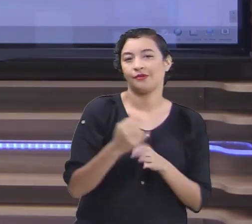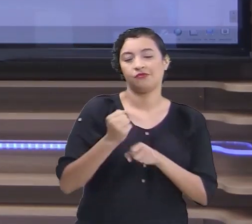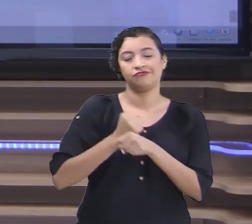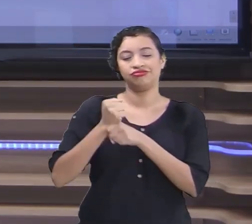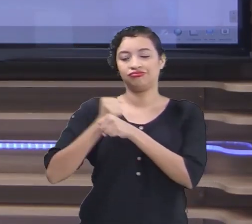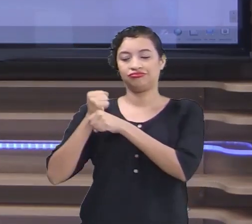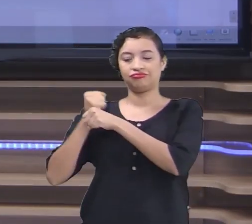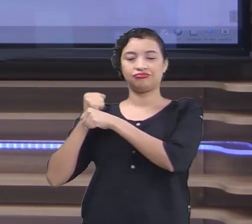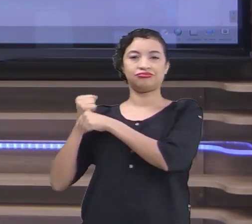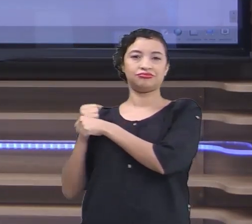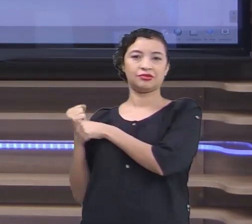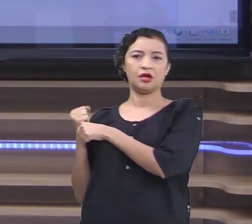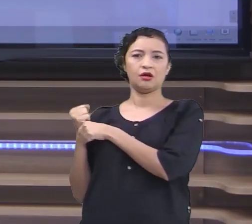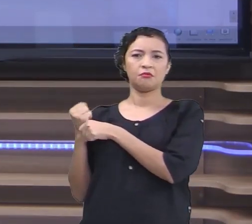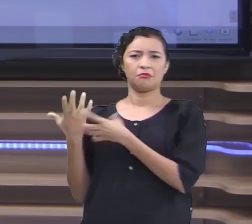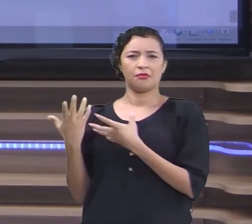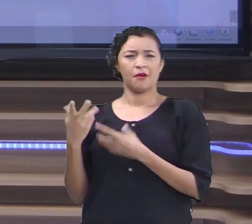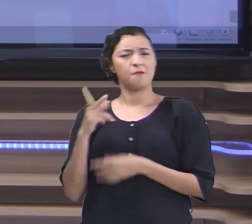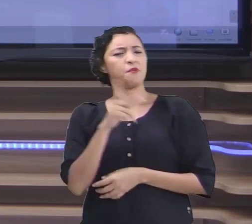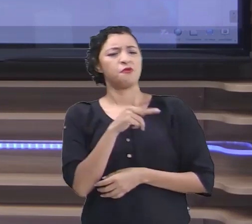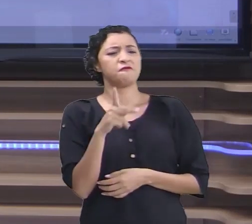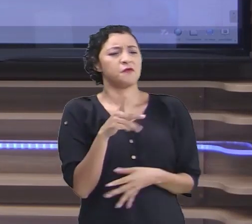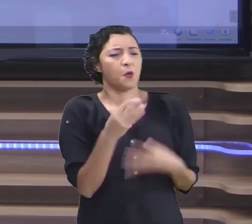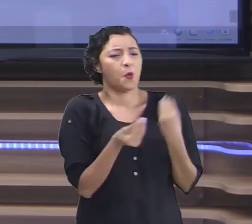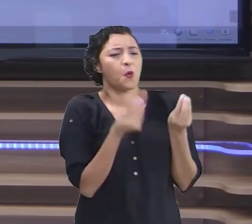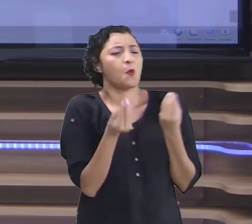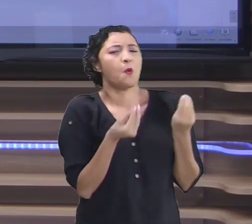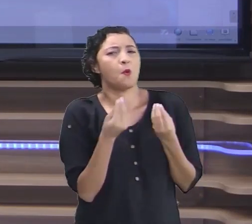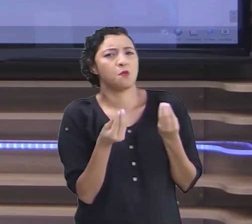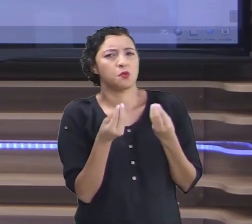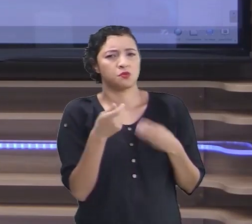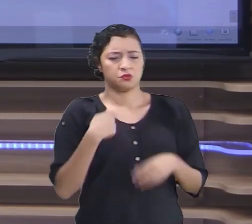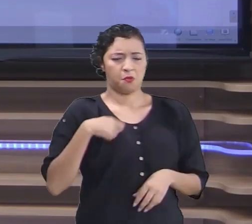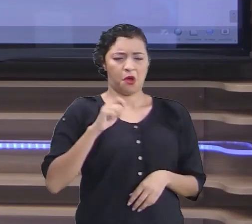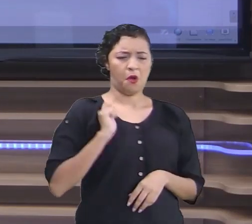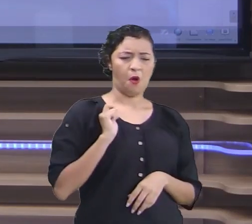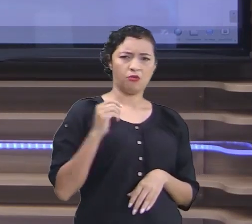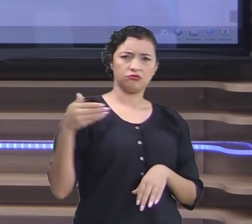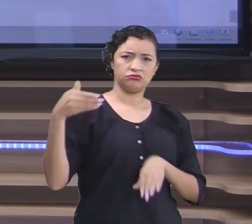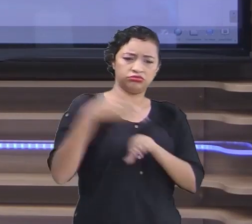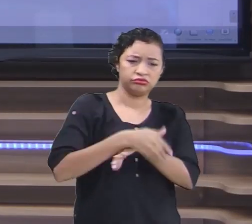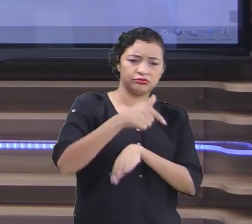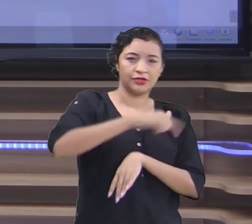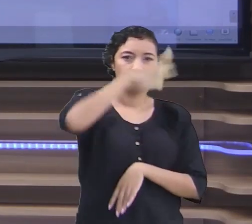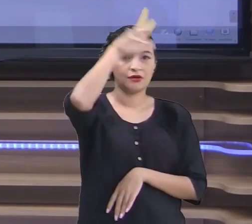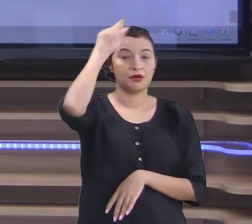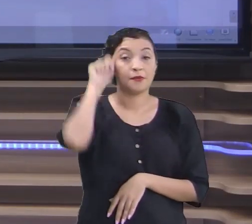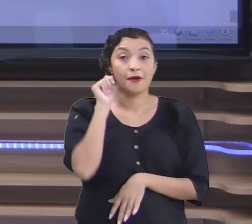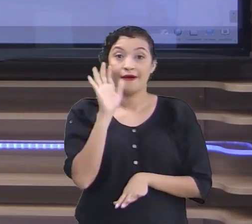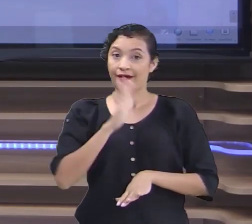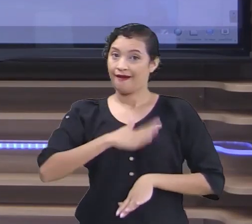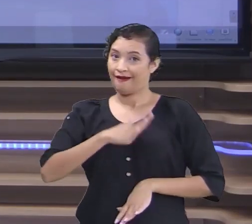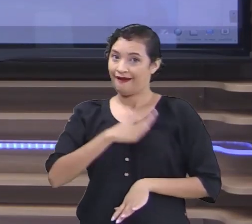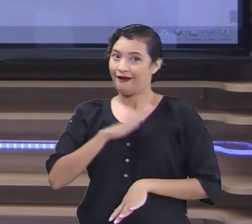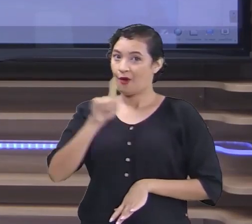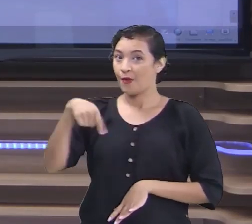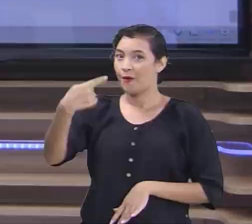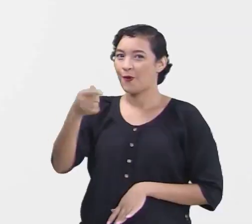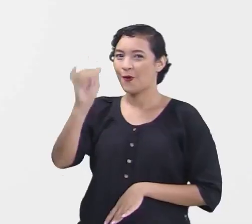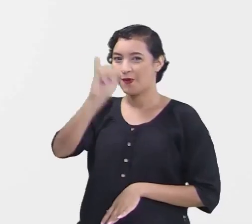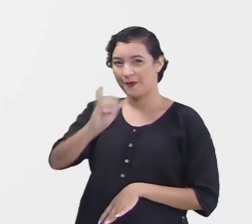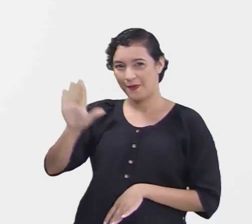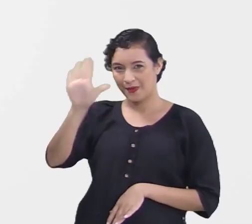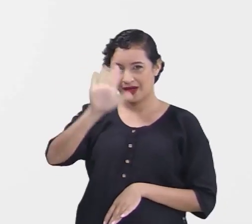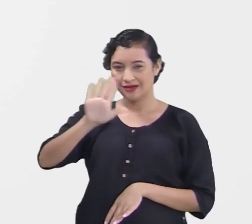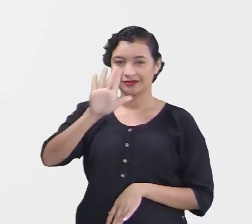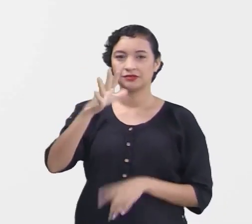foi os primeiros homens, os primeiros espanhóis que chegaram aqui? Nós vamos ver agora na nossa próxima imagem. Presta